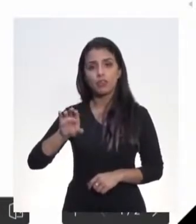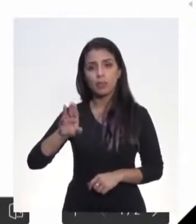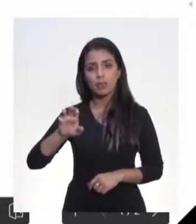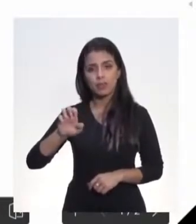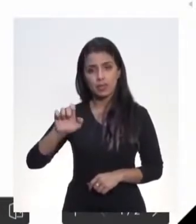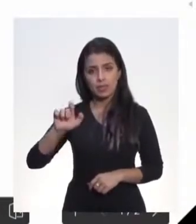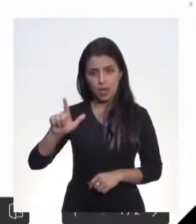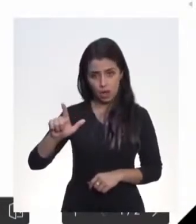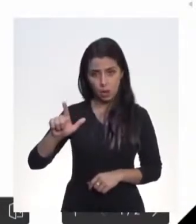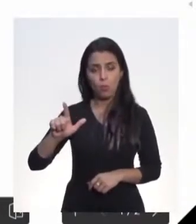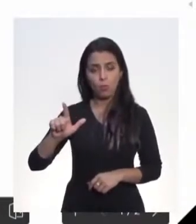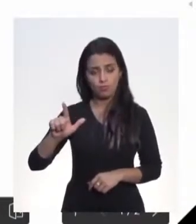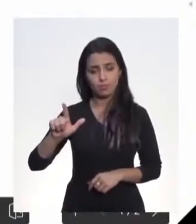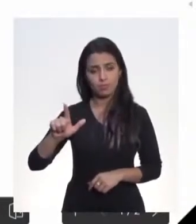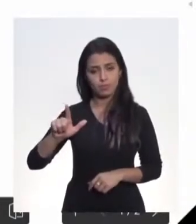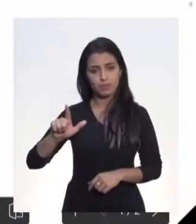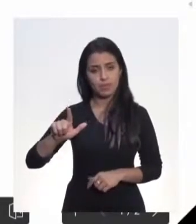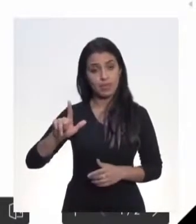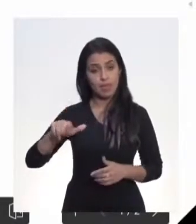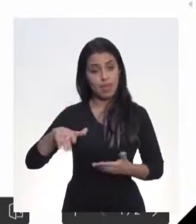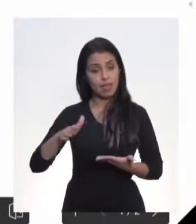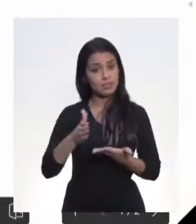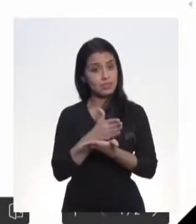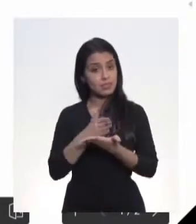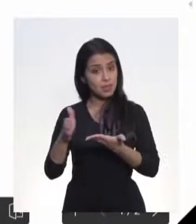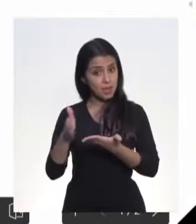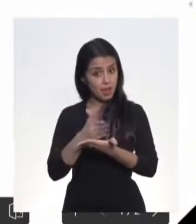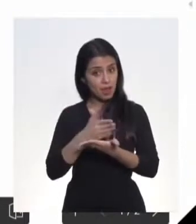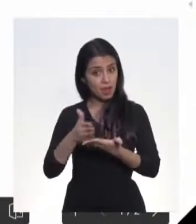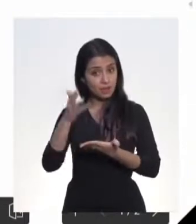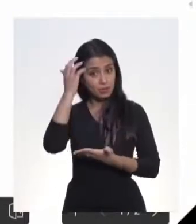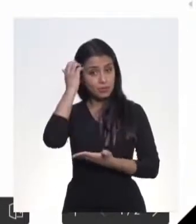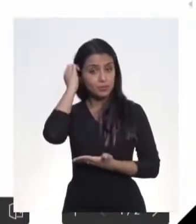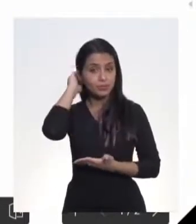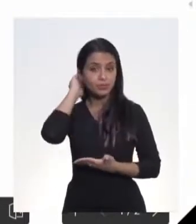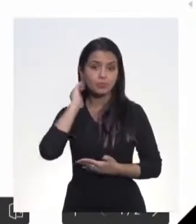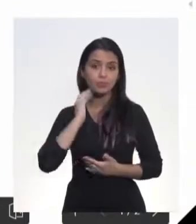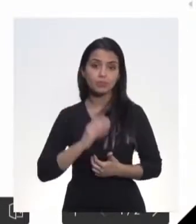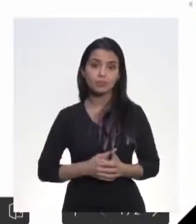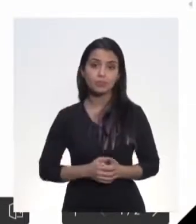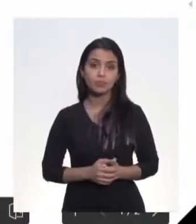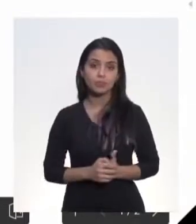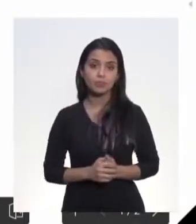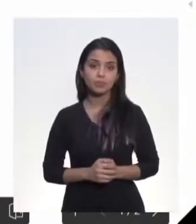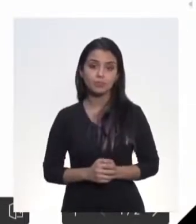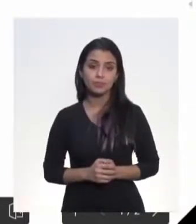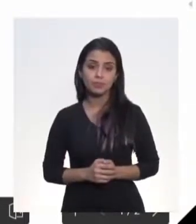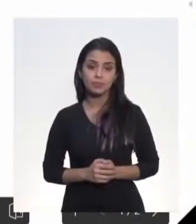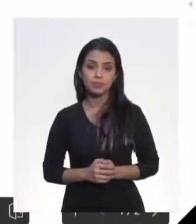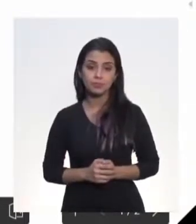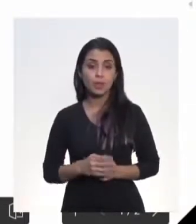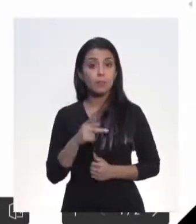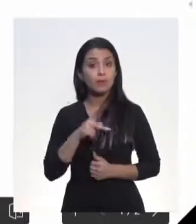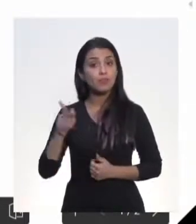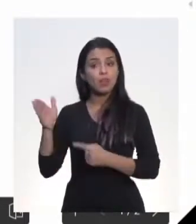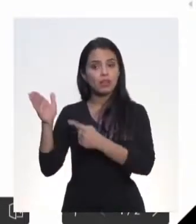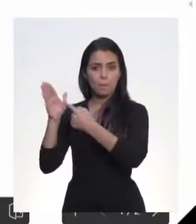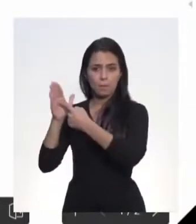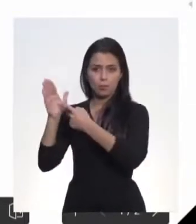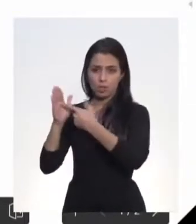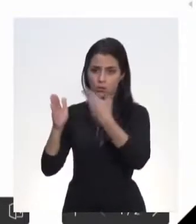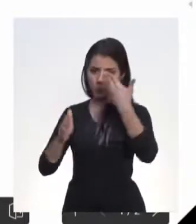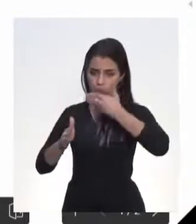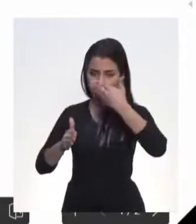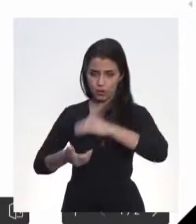a adverbial, né, separadinha. Nessa é muito difícil. Aqui eu tenho um pedacinho da principal, tenho a adjetiva e depois tem mais um pedacinho